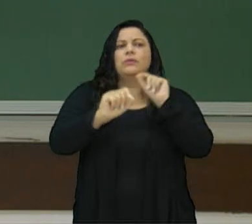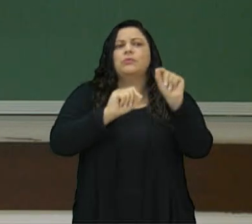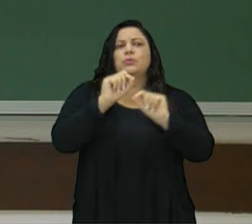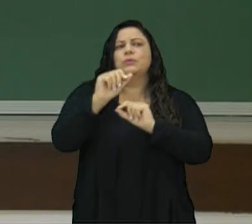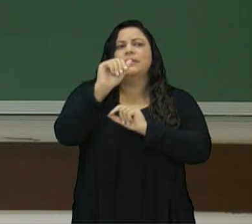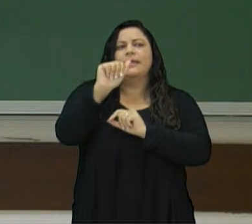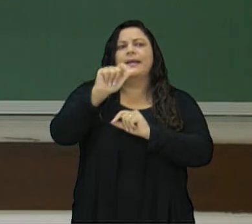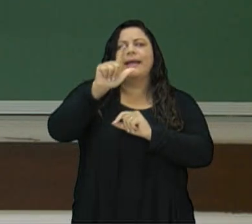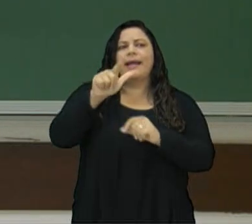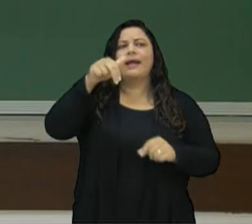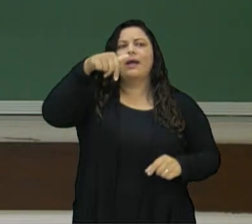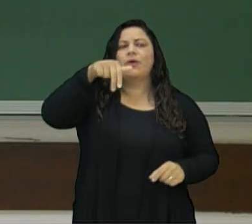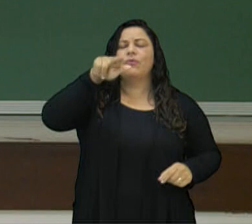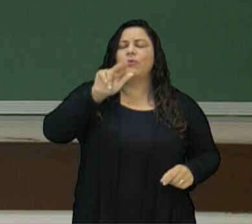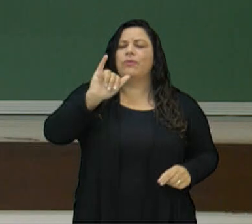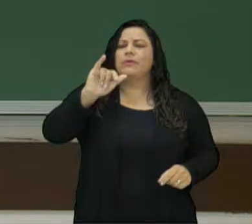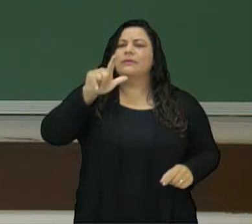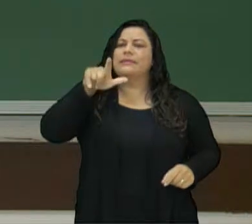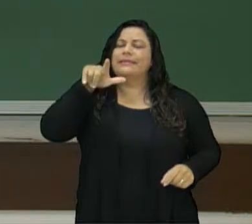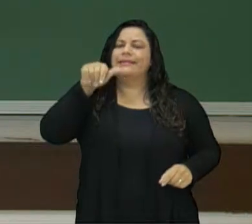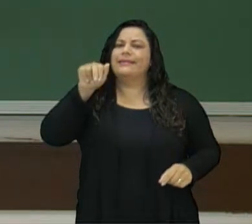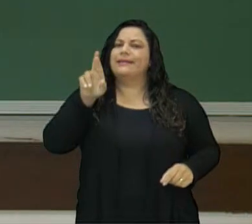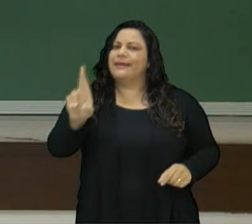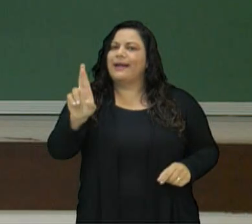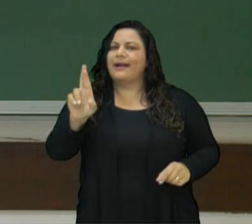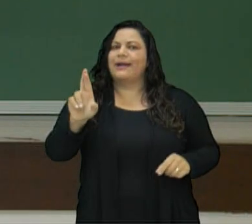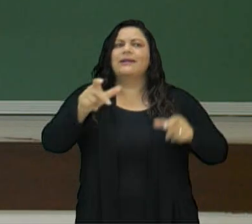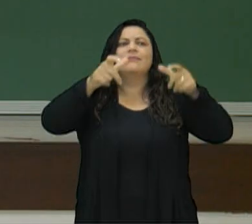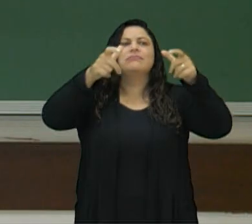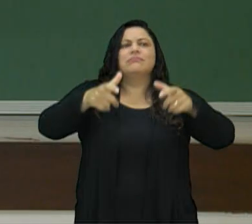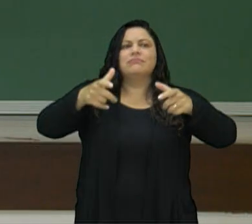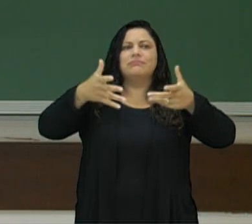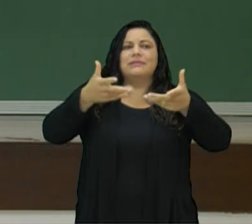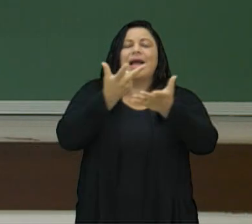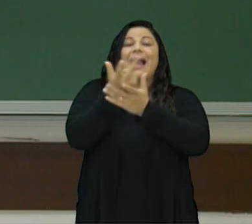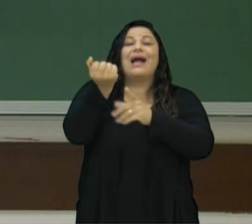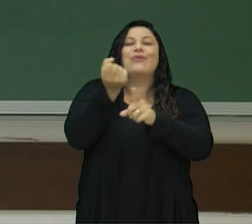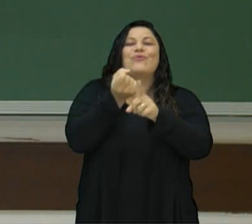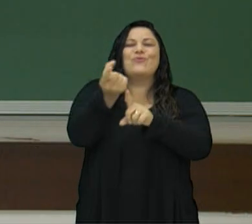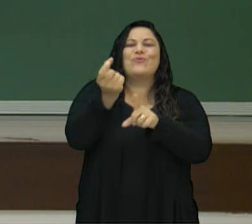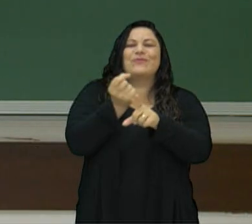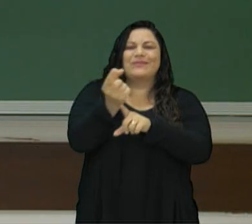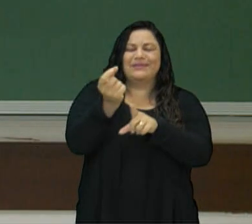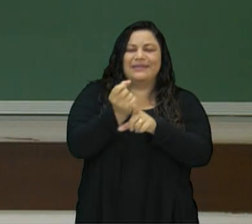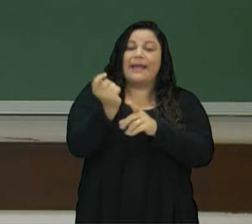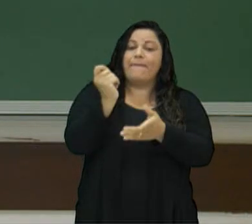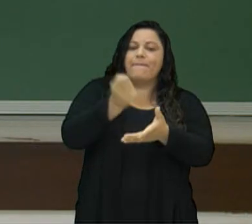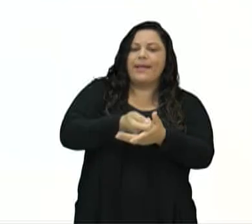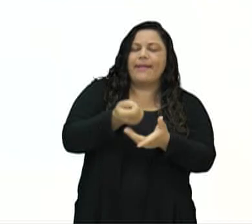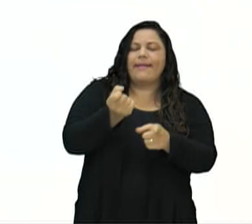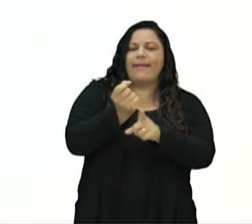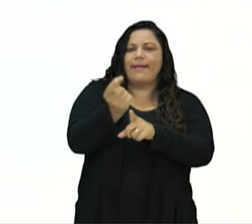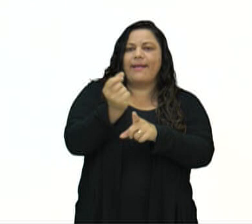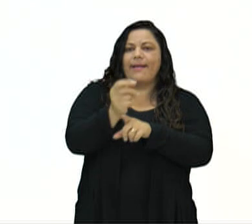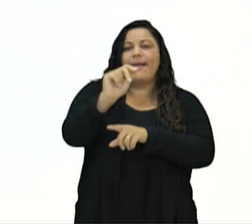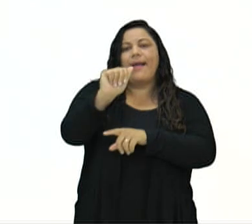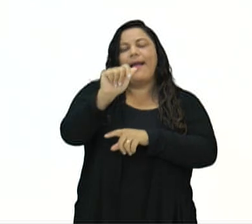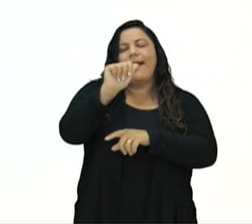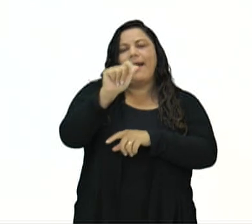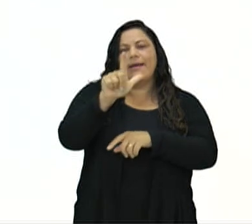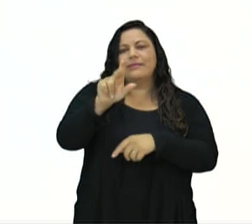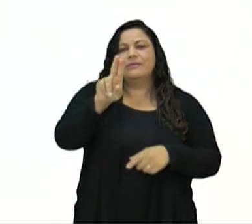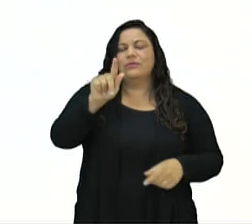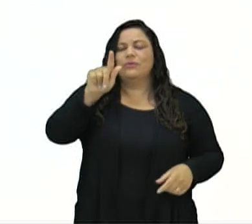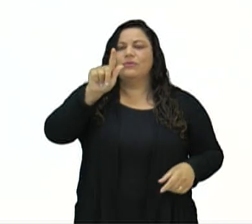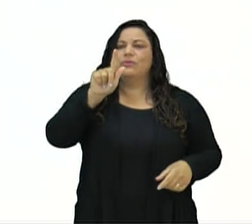seria alugar. Até a gente tem agora um exemplo aqui. Pago alquiler porque no tengo